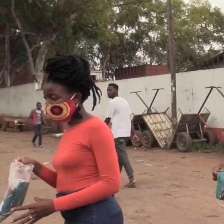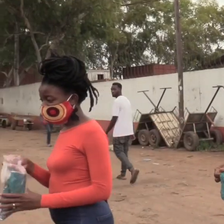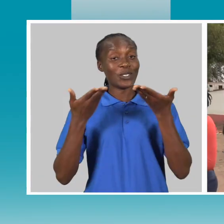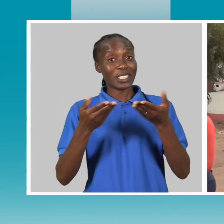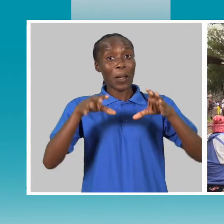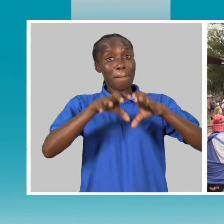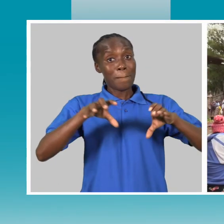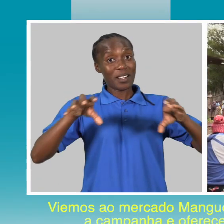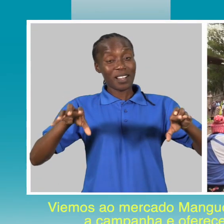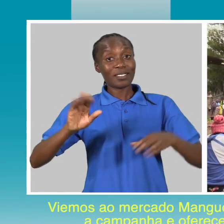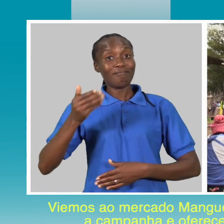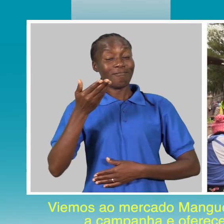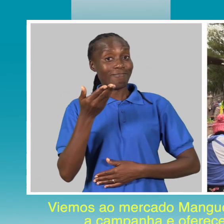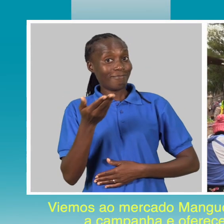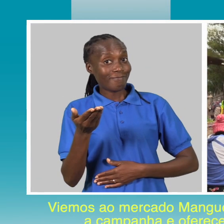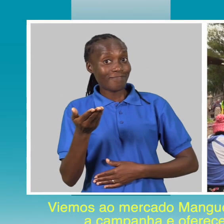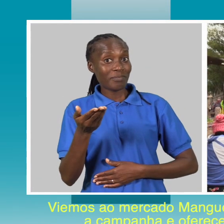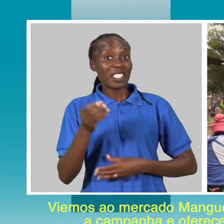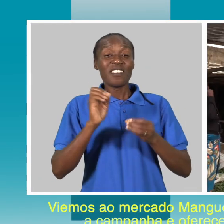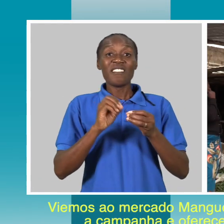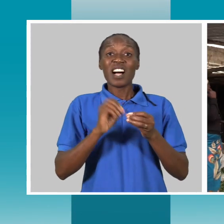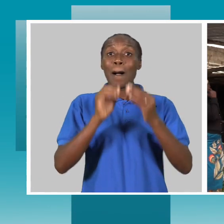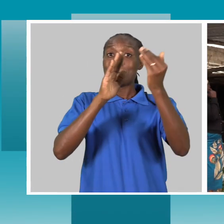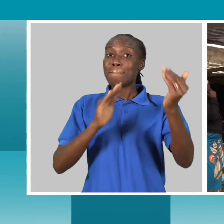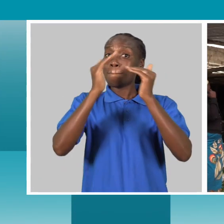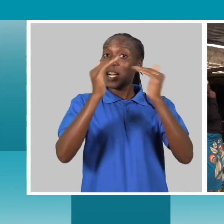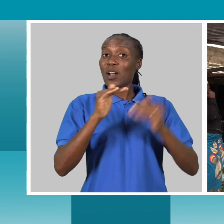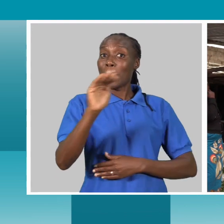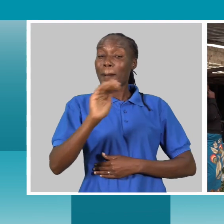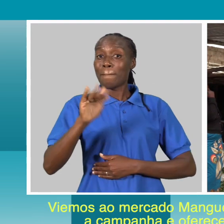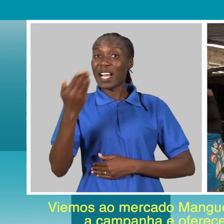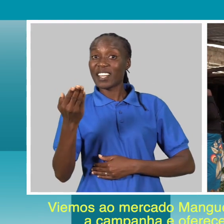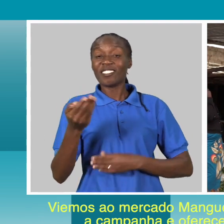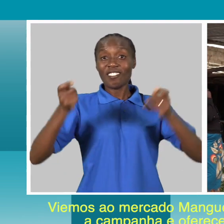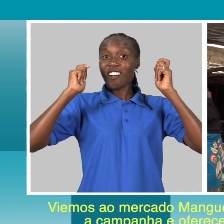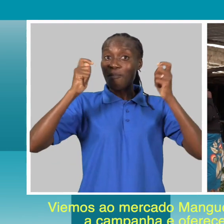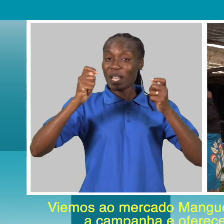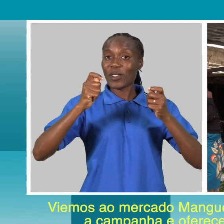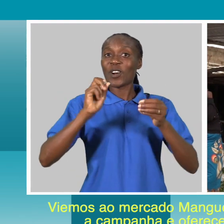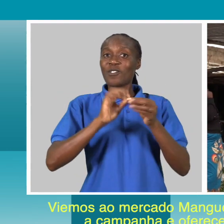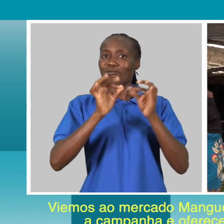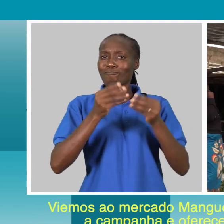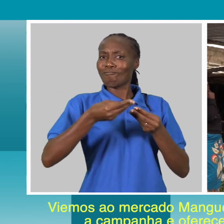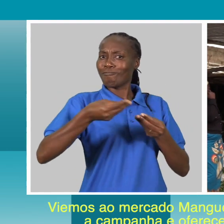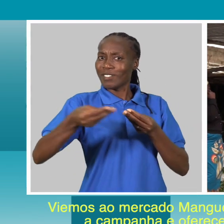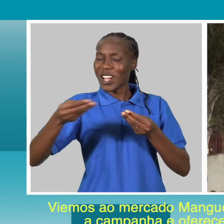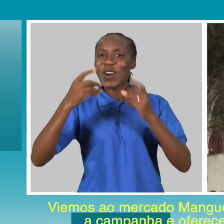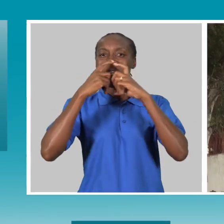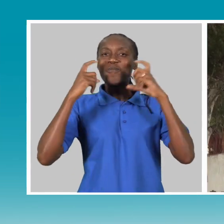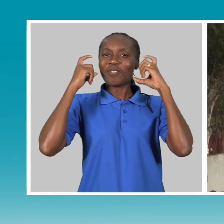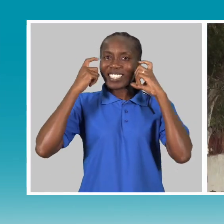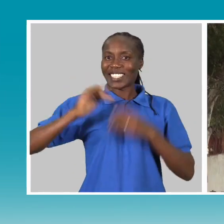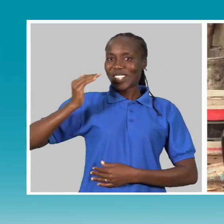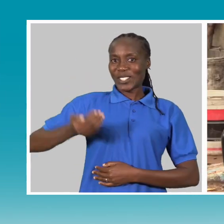Nós viemos aqui ao mercado Mangueira, no Mavalane, para lançar esta campanha e oferecer máscaras às senhoras.